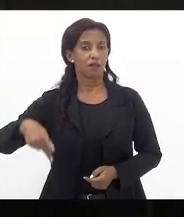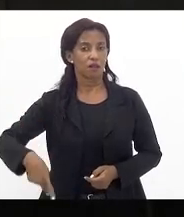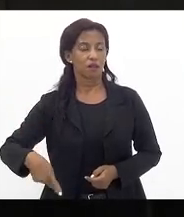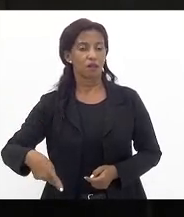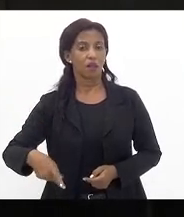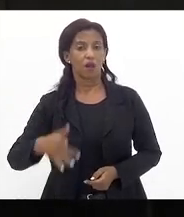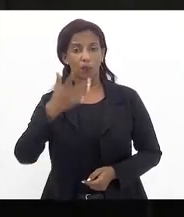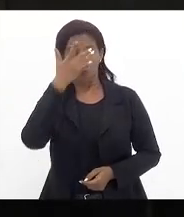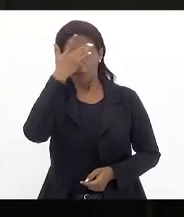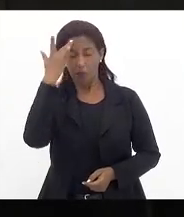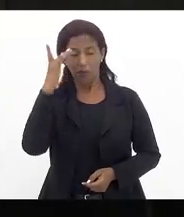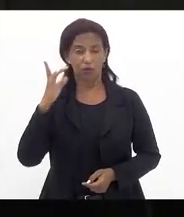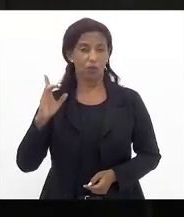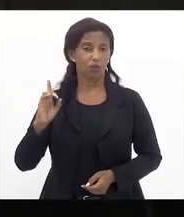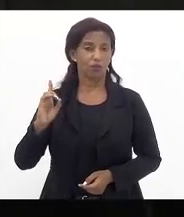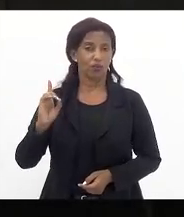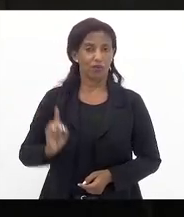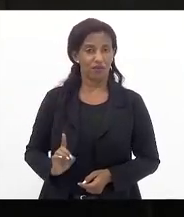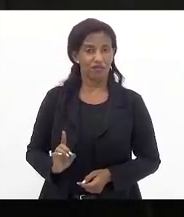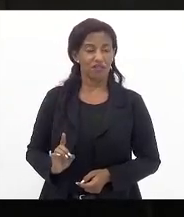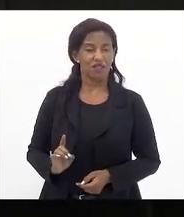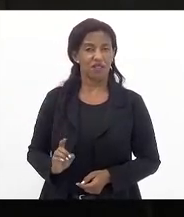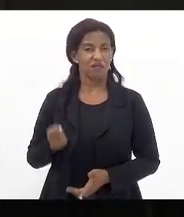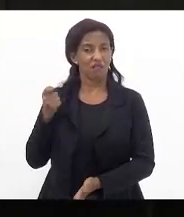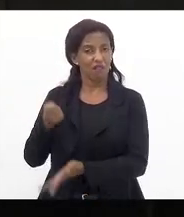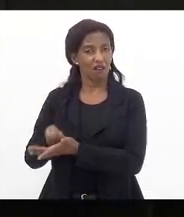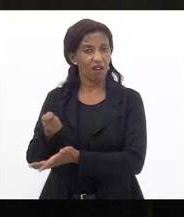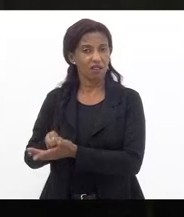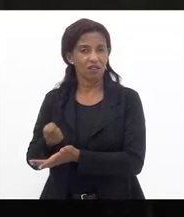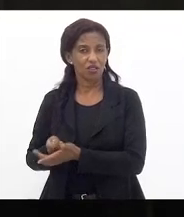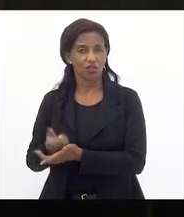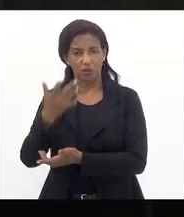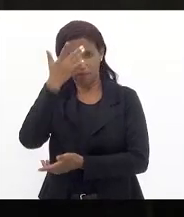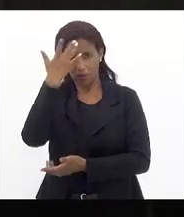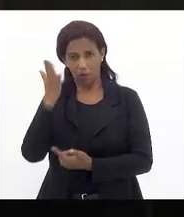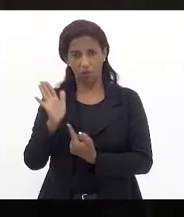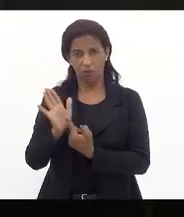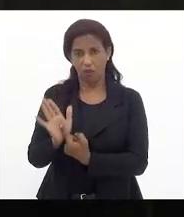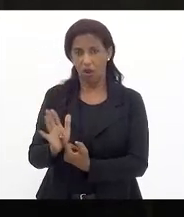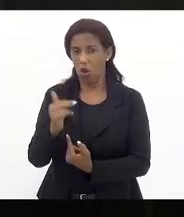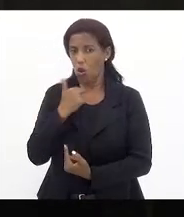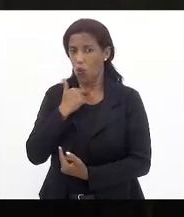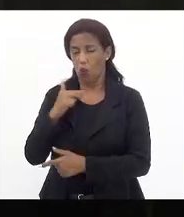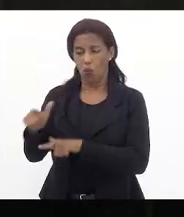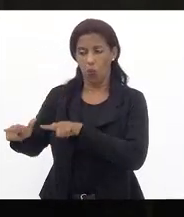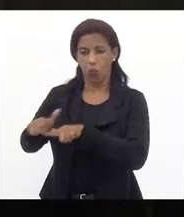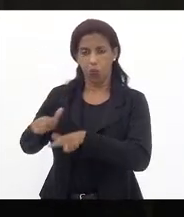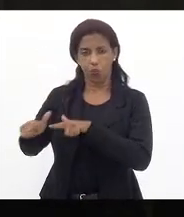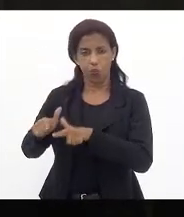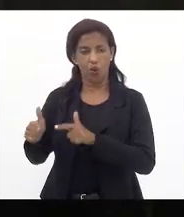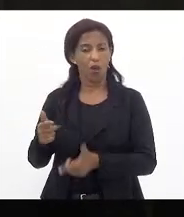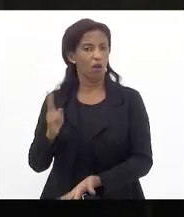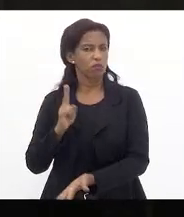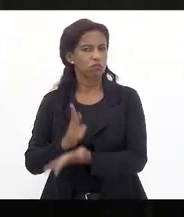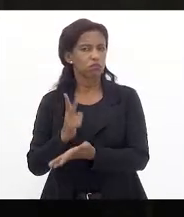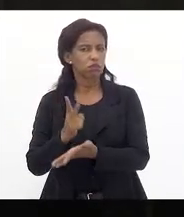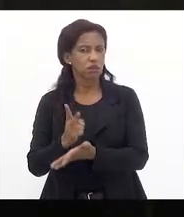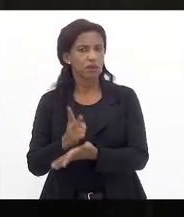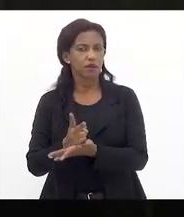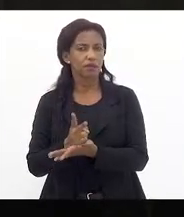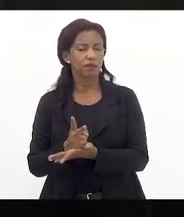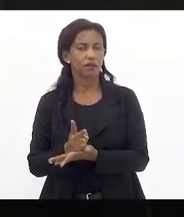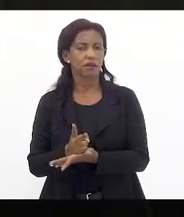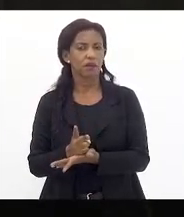por invalidez, garantindo ao servidor aposentado por invalidez a permanência